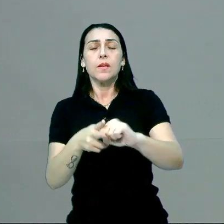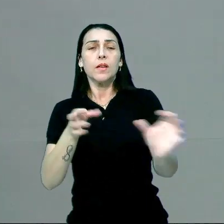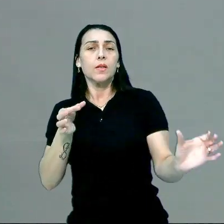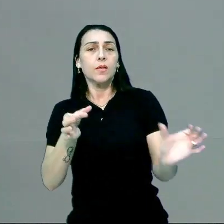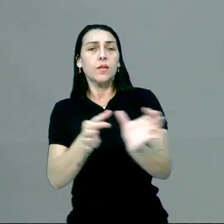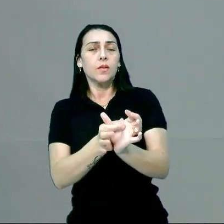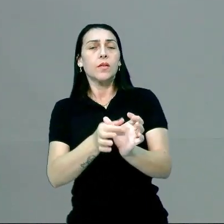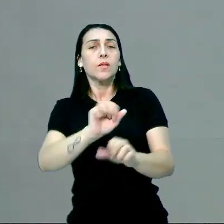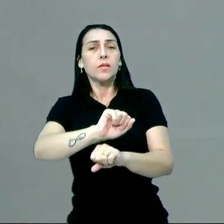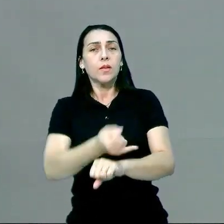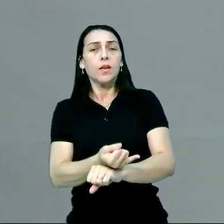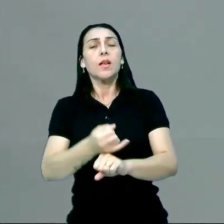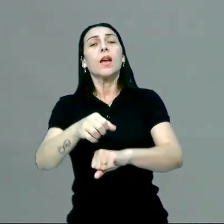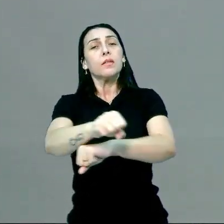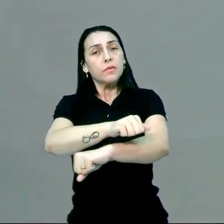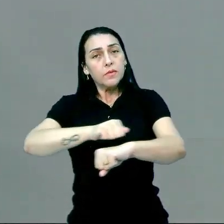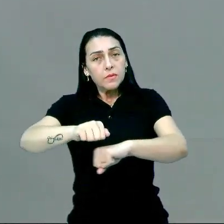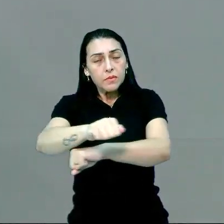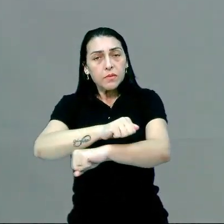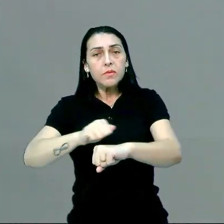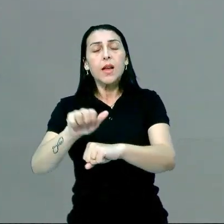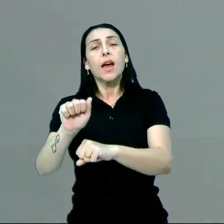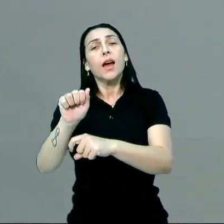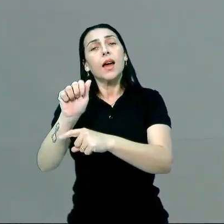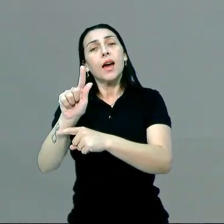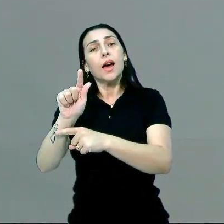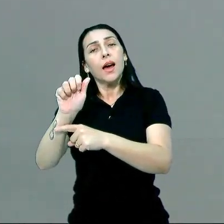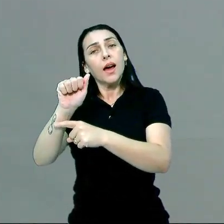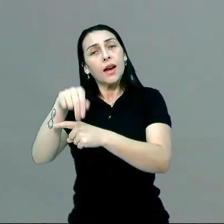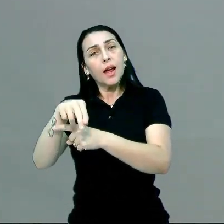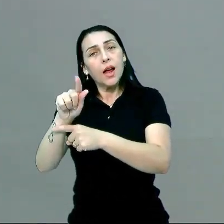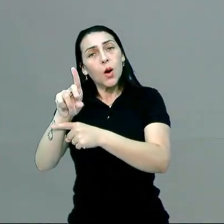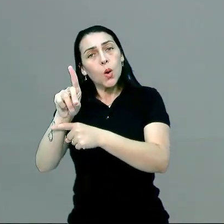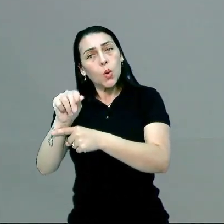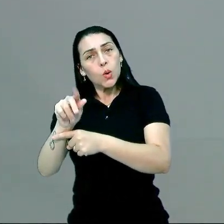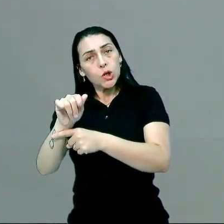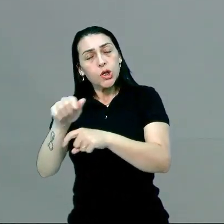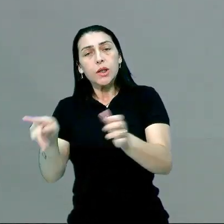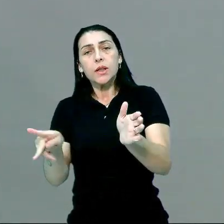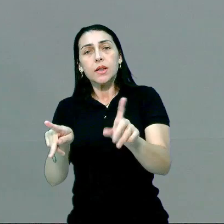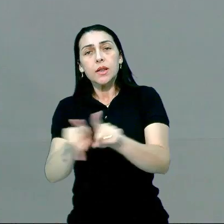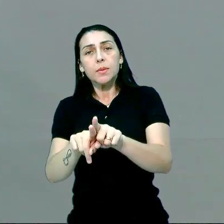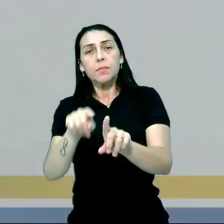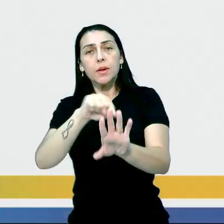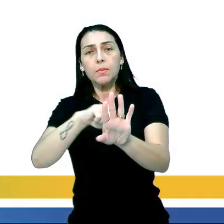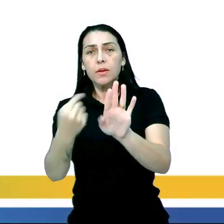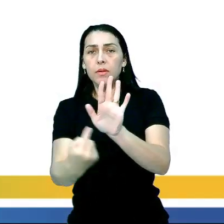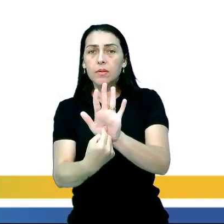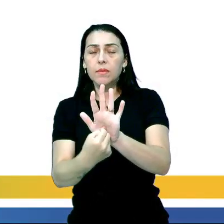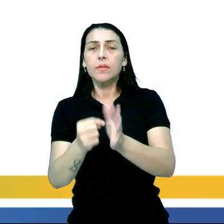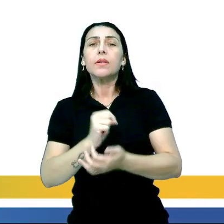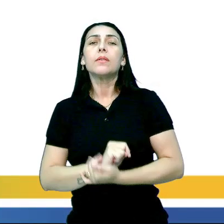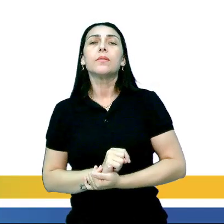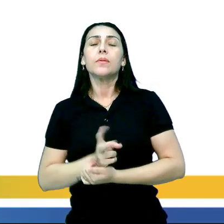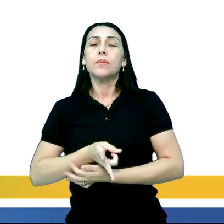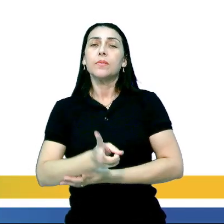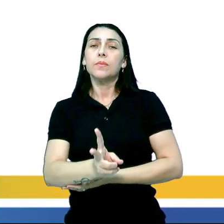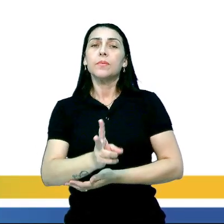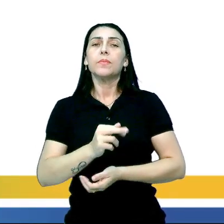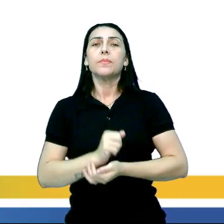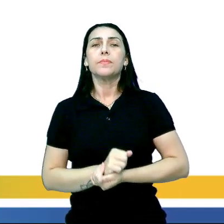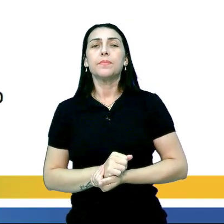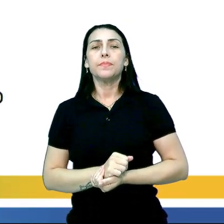ligação, adjetivos, advérbios, analogias e metáforas. Ele utiliza muita metáfora. Então vamos